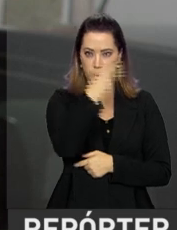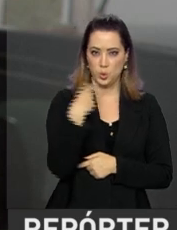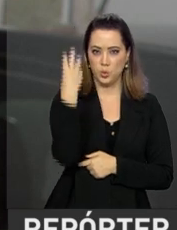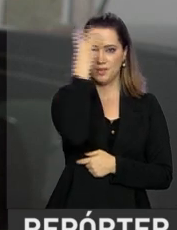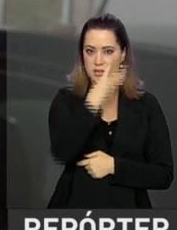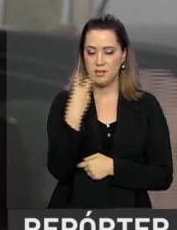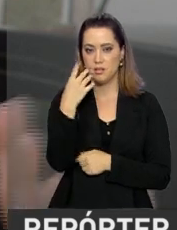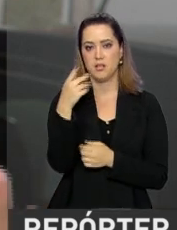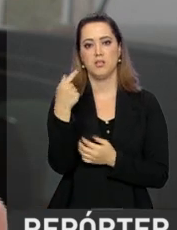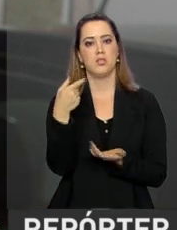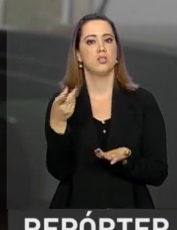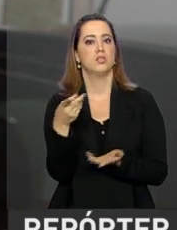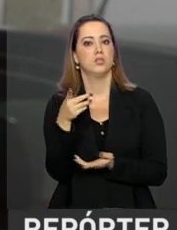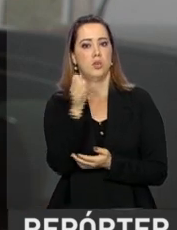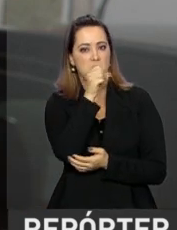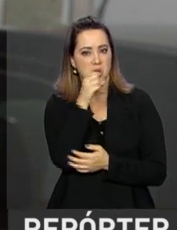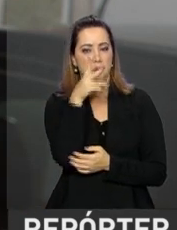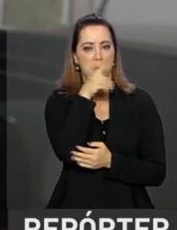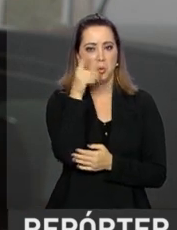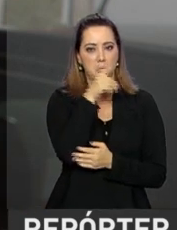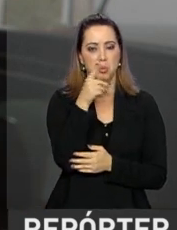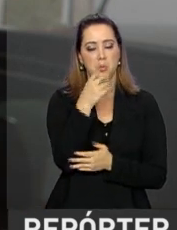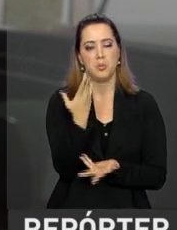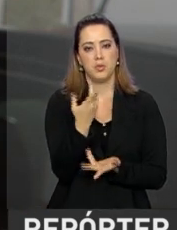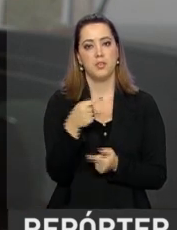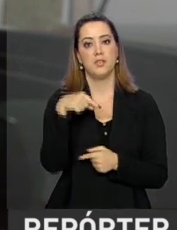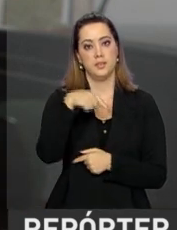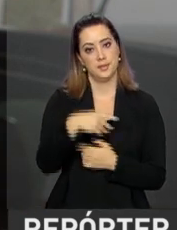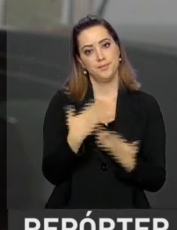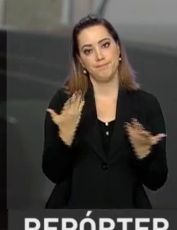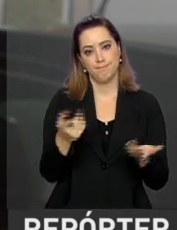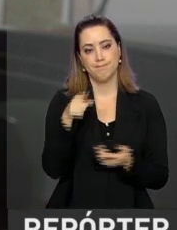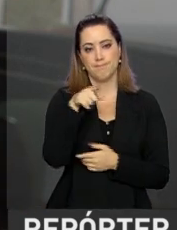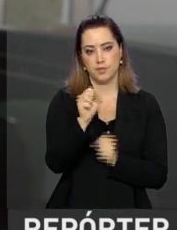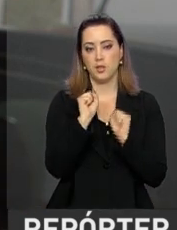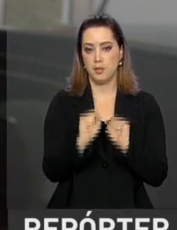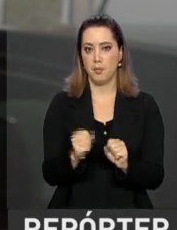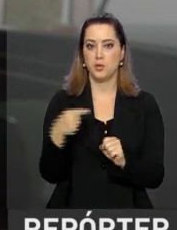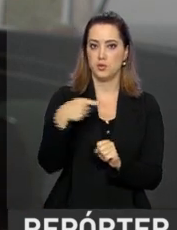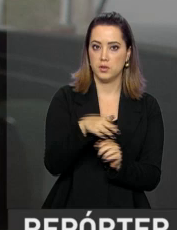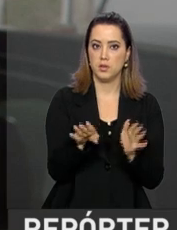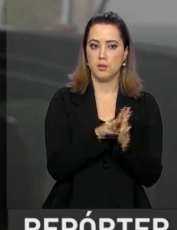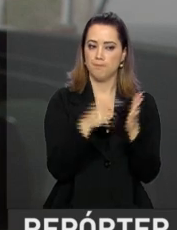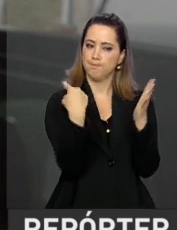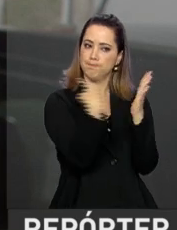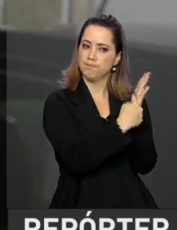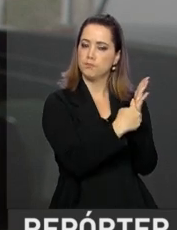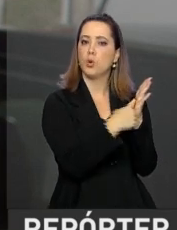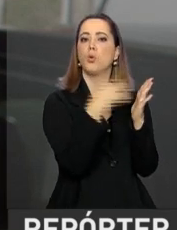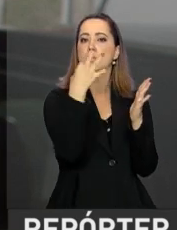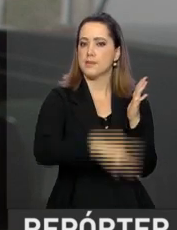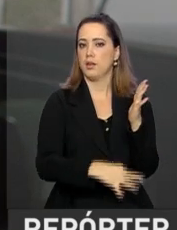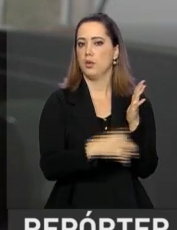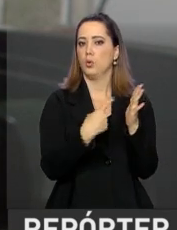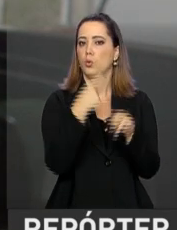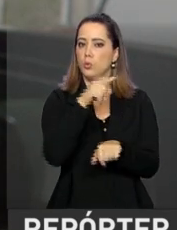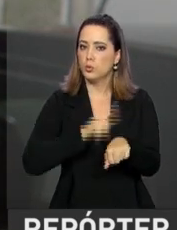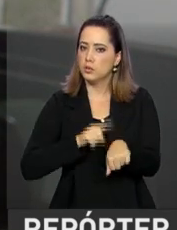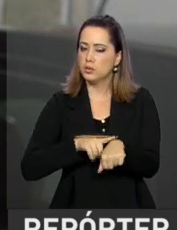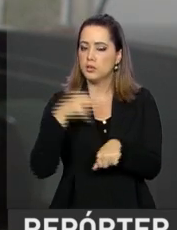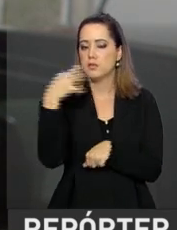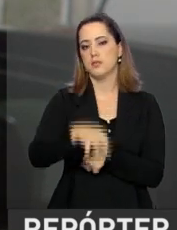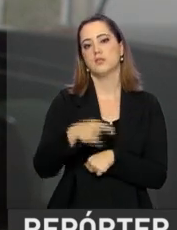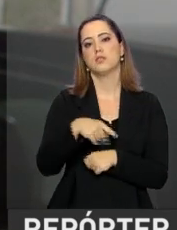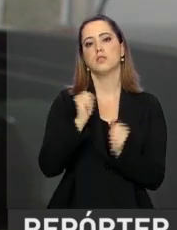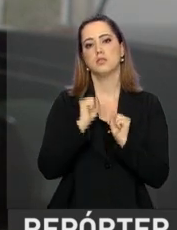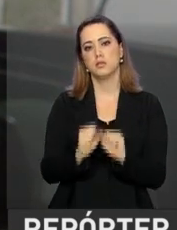dele num lava-jato convencional de fila. E aí ele pode vir aqui agendar, sabe a hora que começa, termina, e pode passar